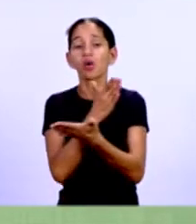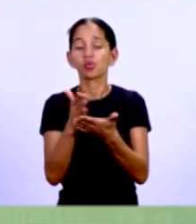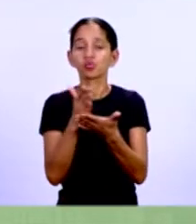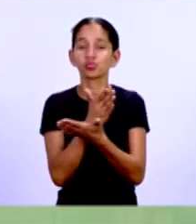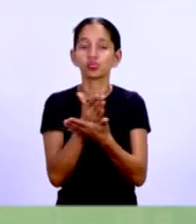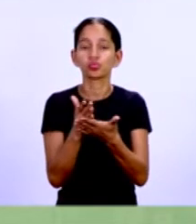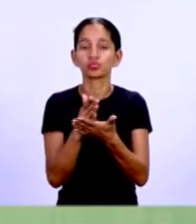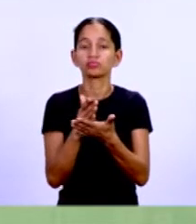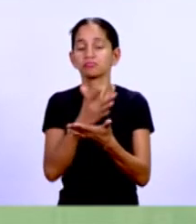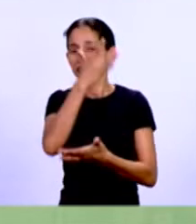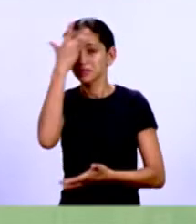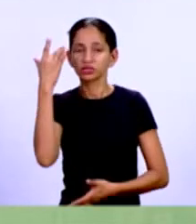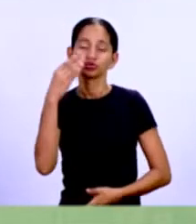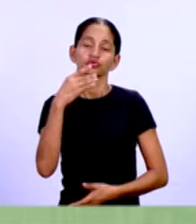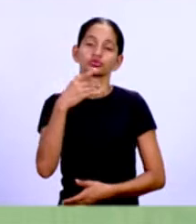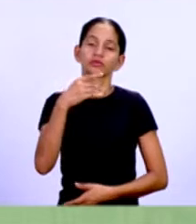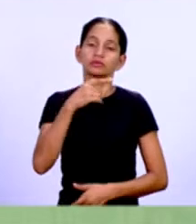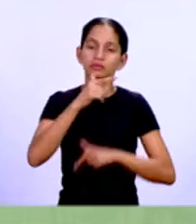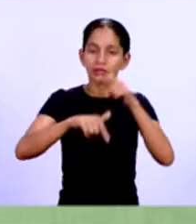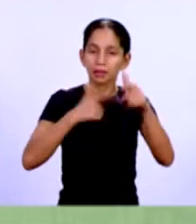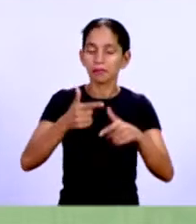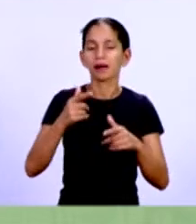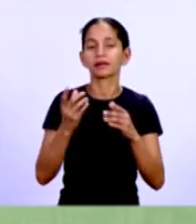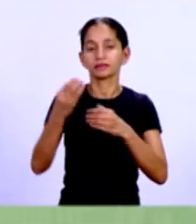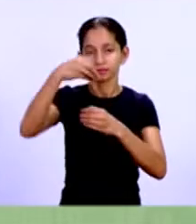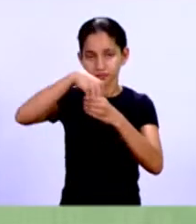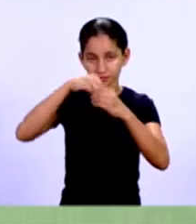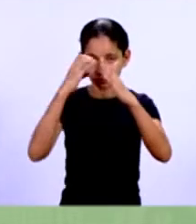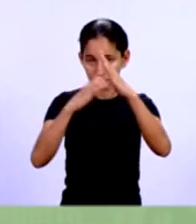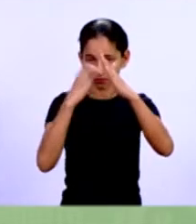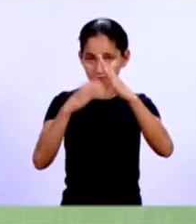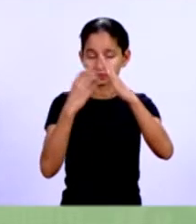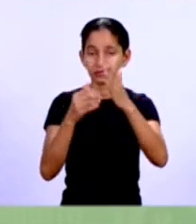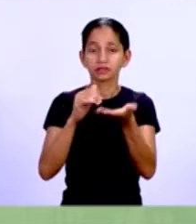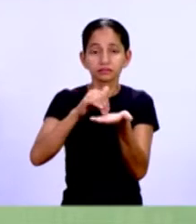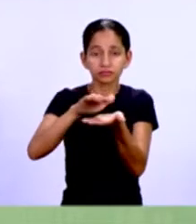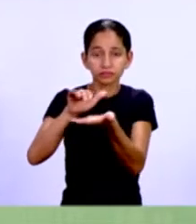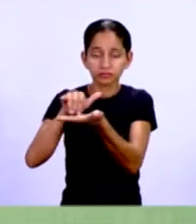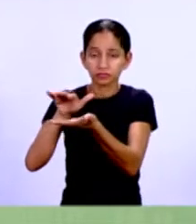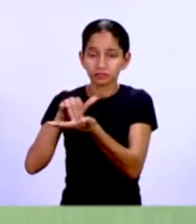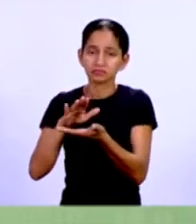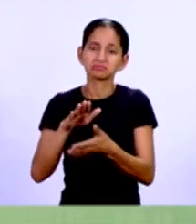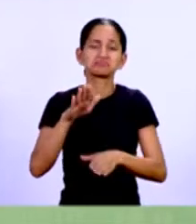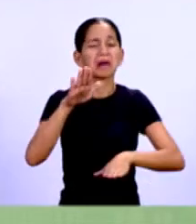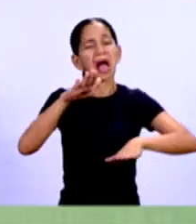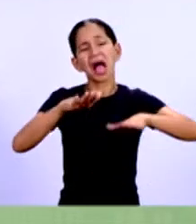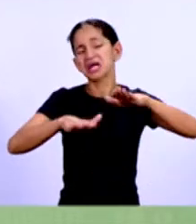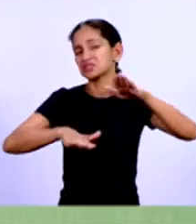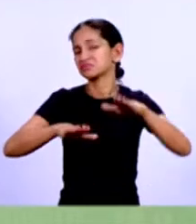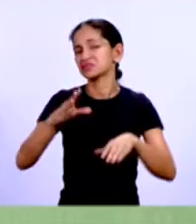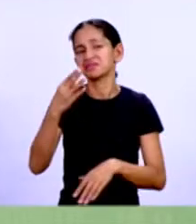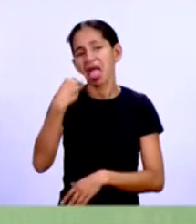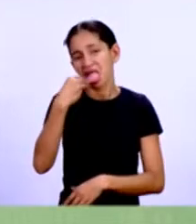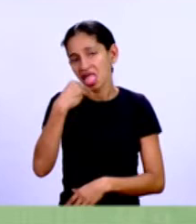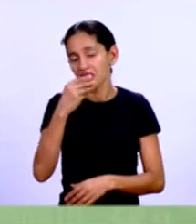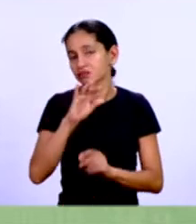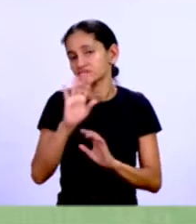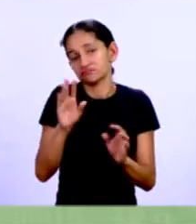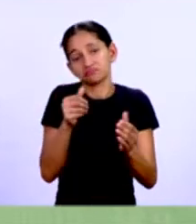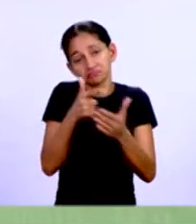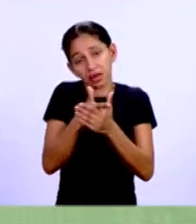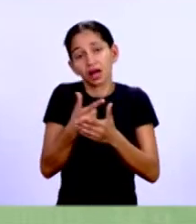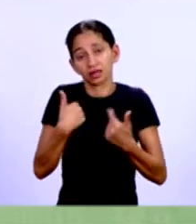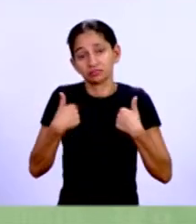num processo contra mim, num processo de trabalho, um processo trabalhista, eu posso diagnosticar isso com risco médio, que apesar de vai ter impacto financeiro